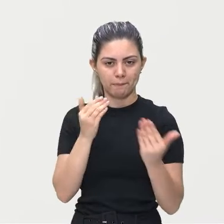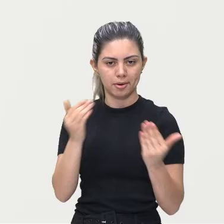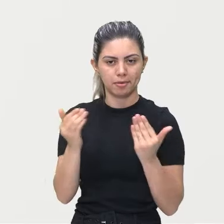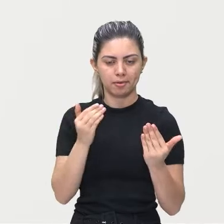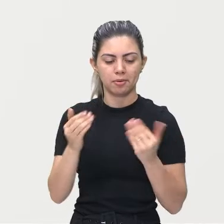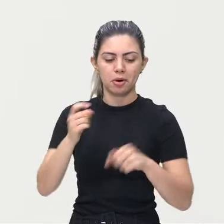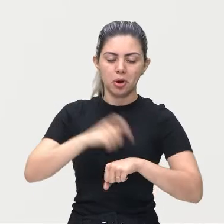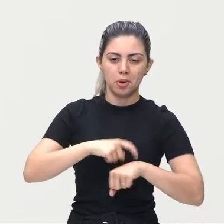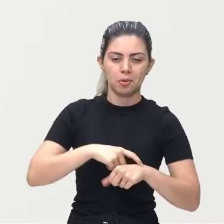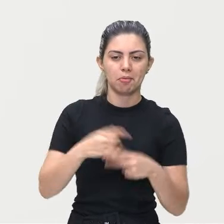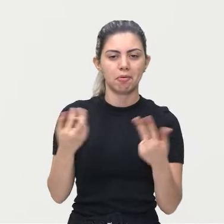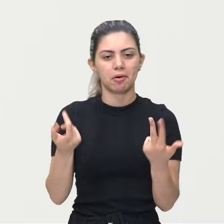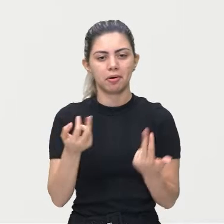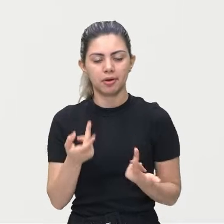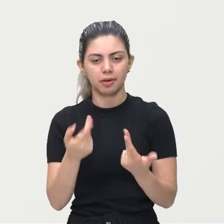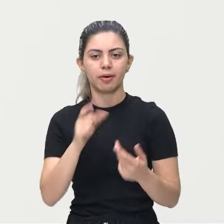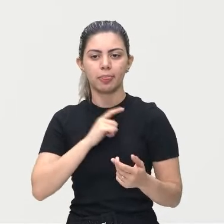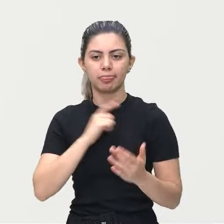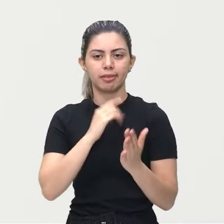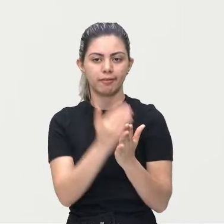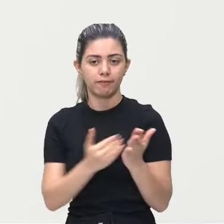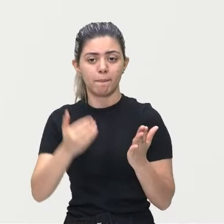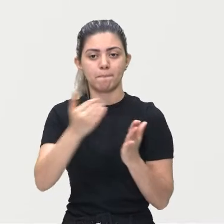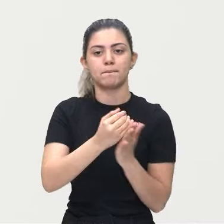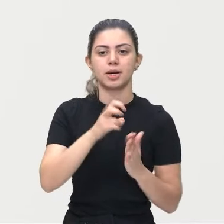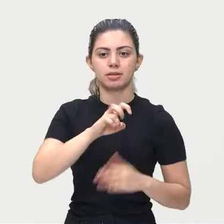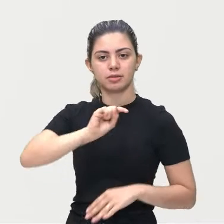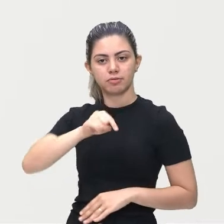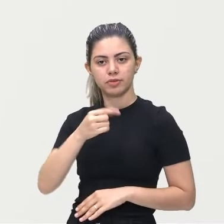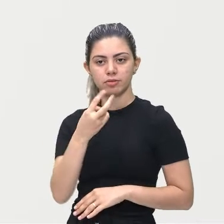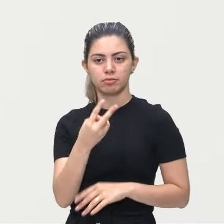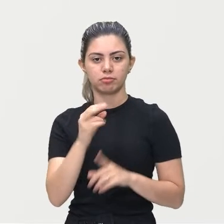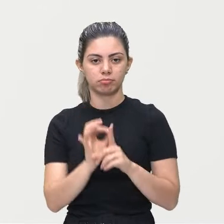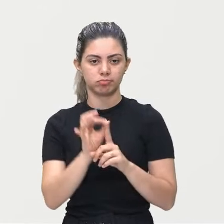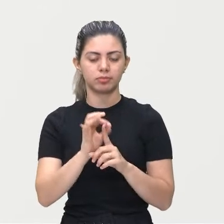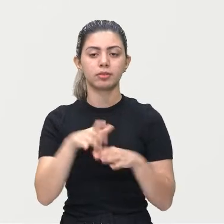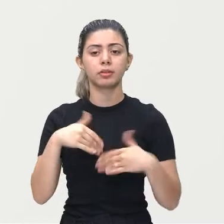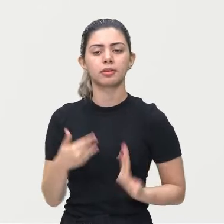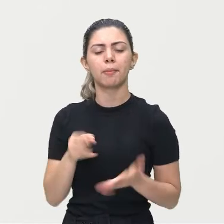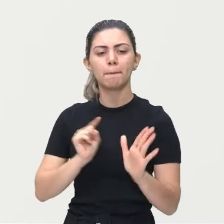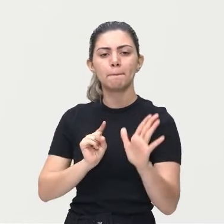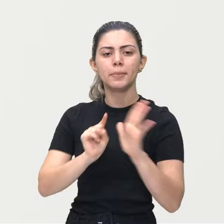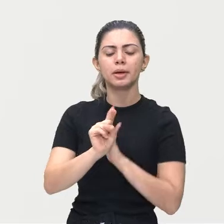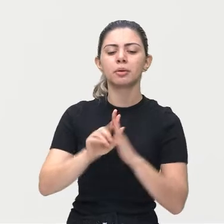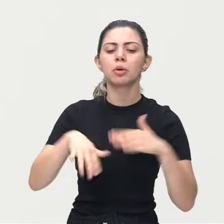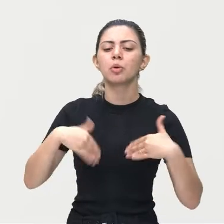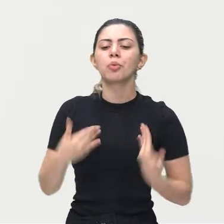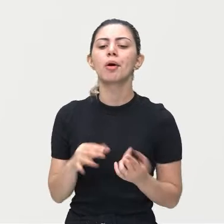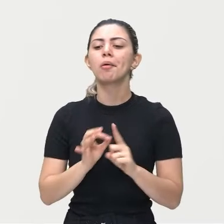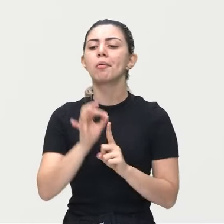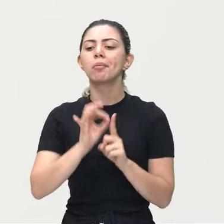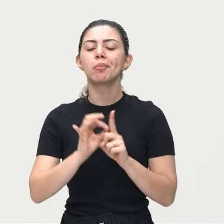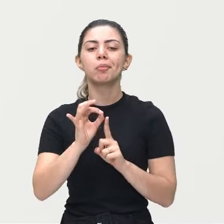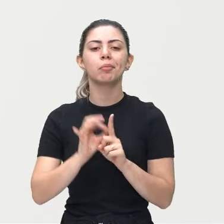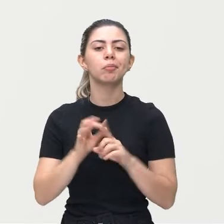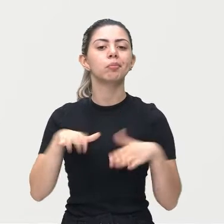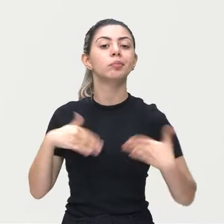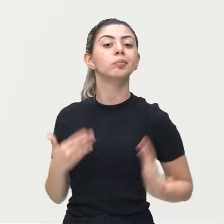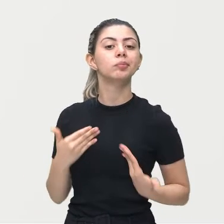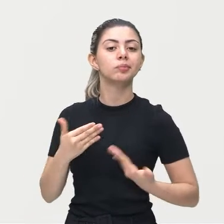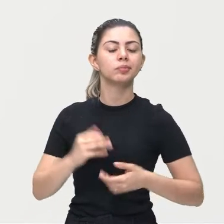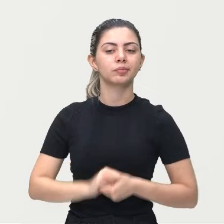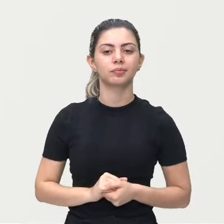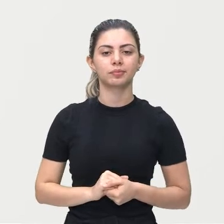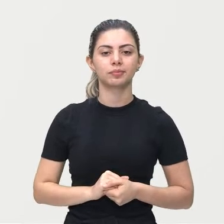mesmo horário, certo? E aí vem a seguinte pergunta: qual foi essa previsão de